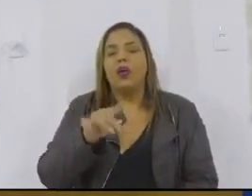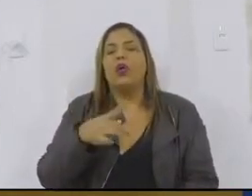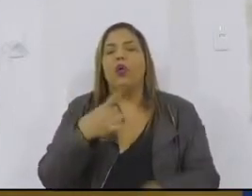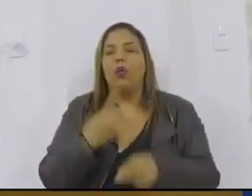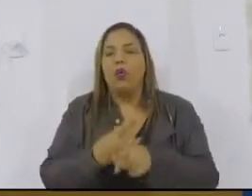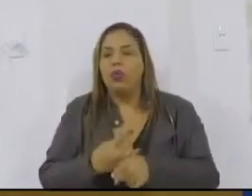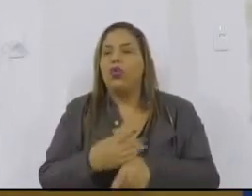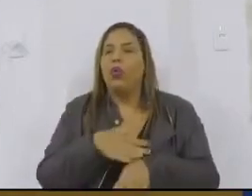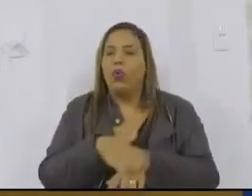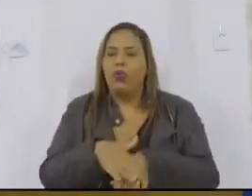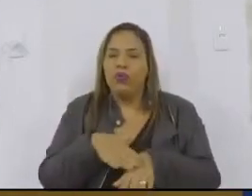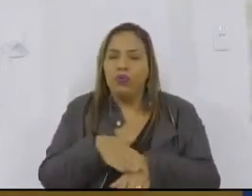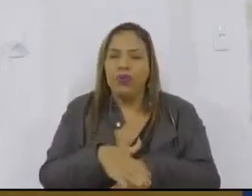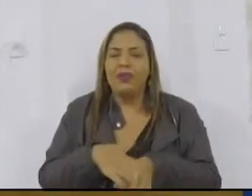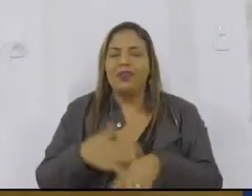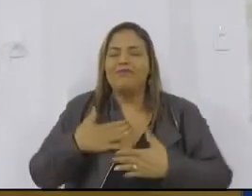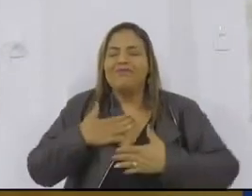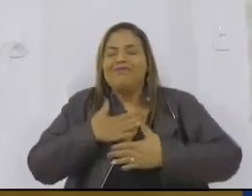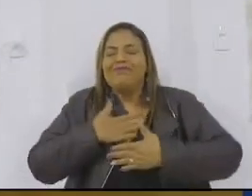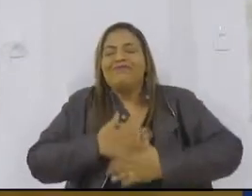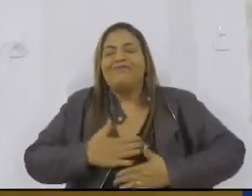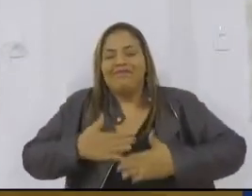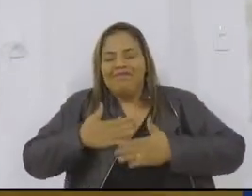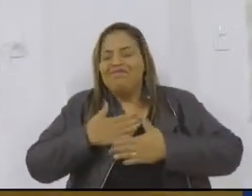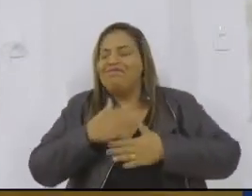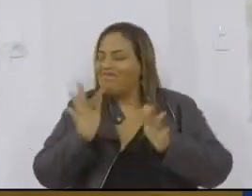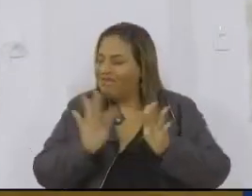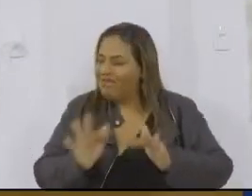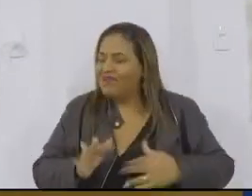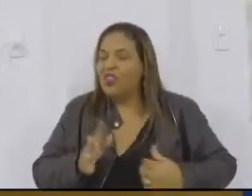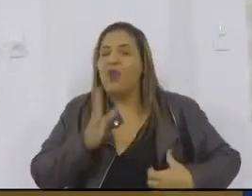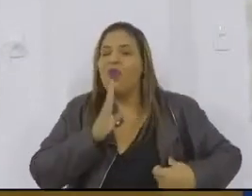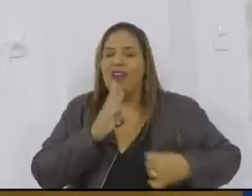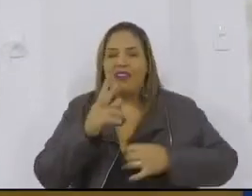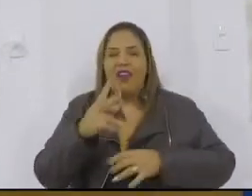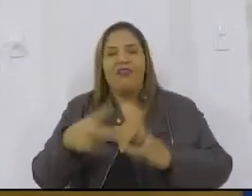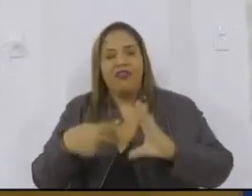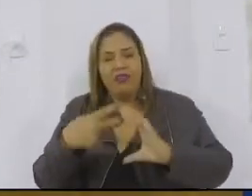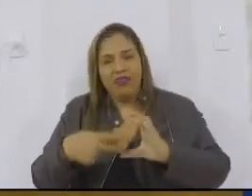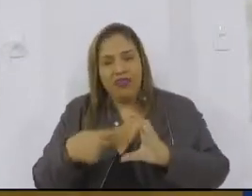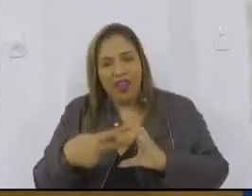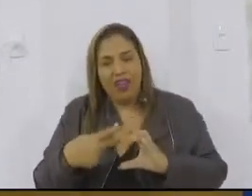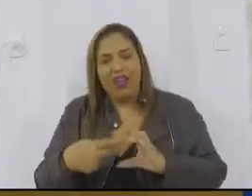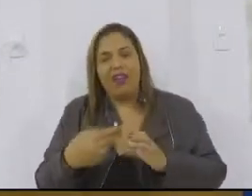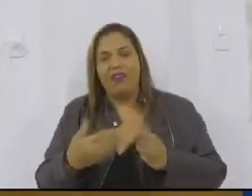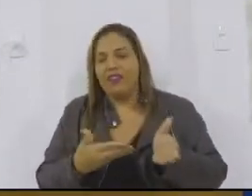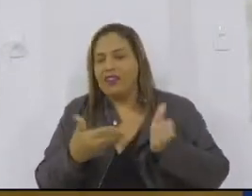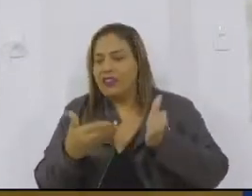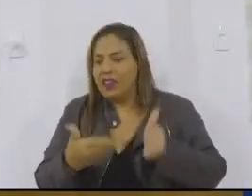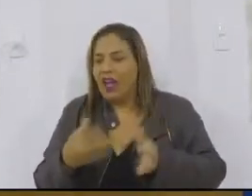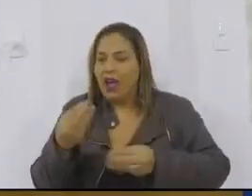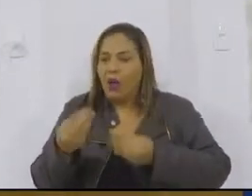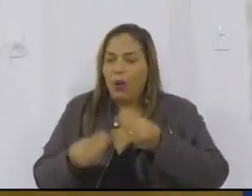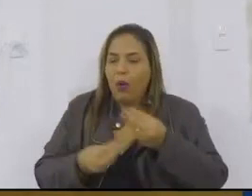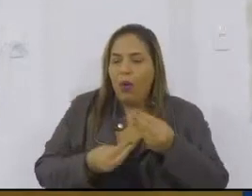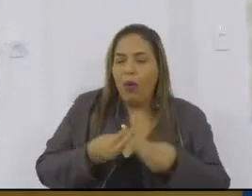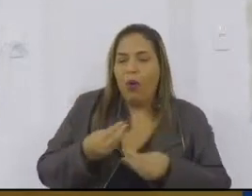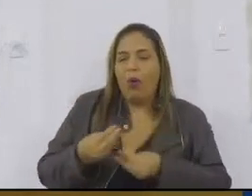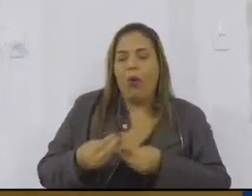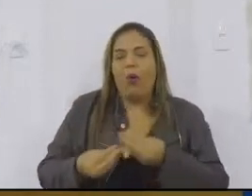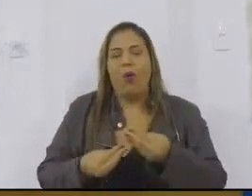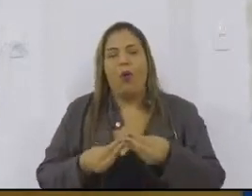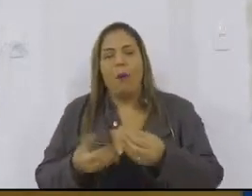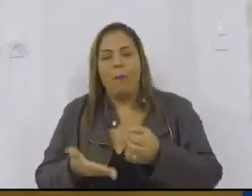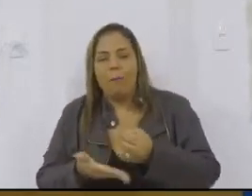os vereadores, ficaram muito satisfeitos. Conheci a Casa de Leis, receberam também a nossa lei orgânica, nosso regimento